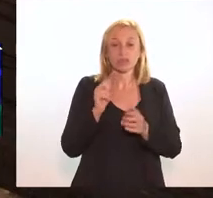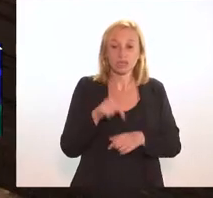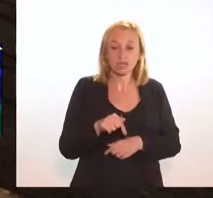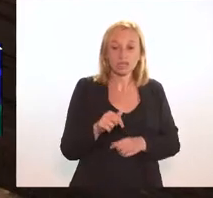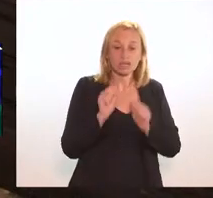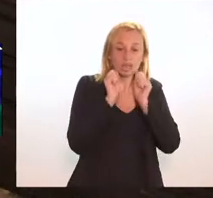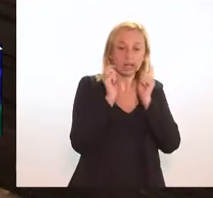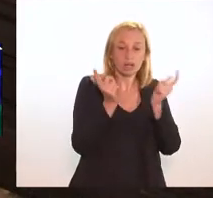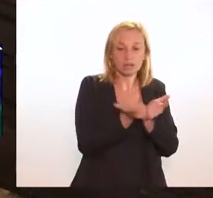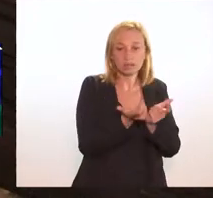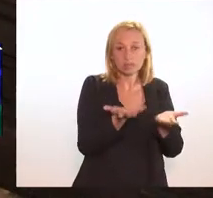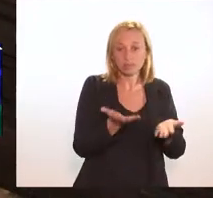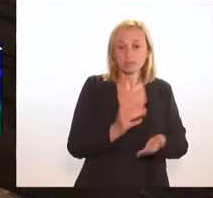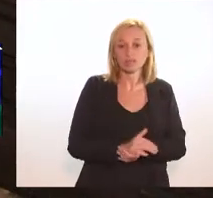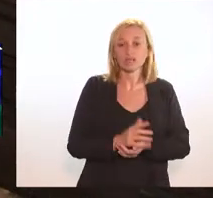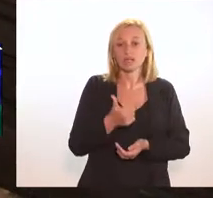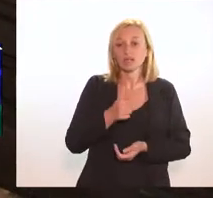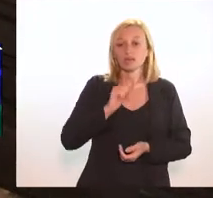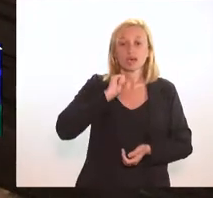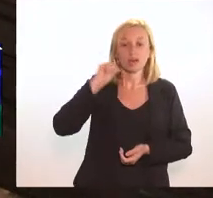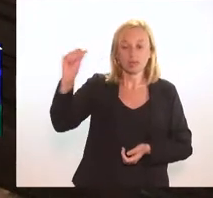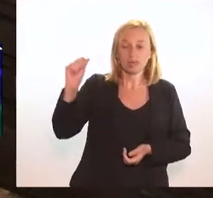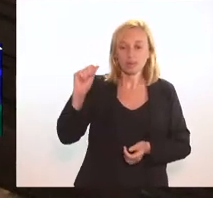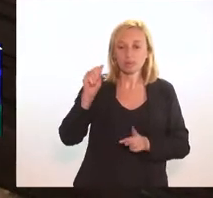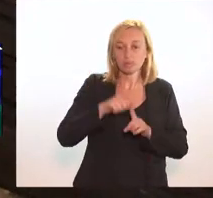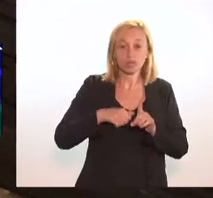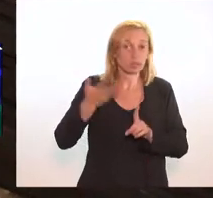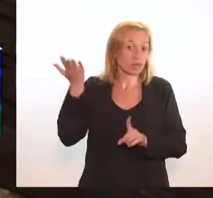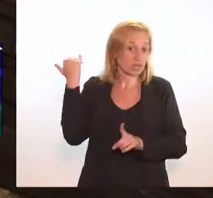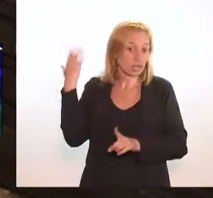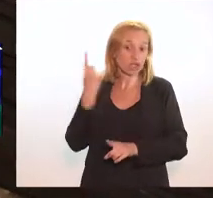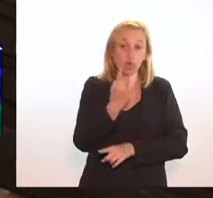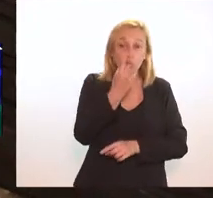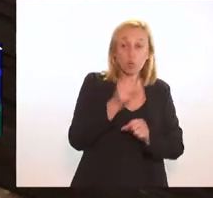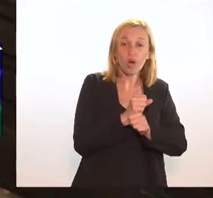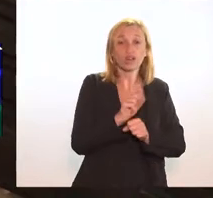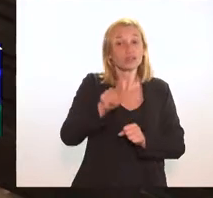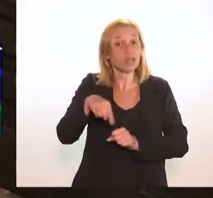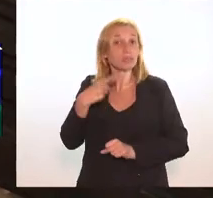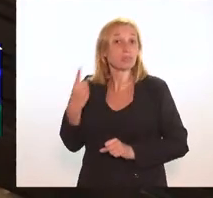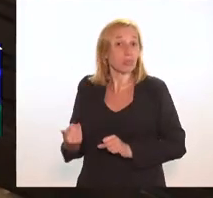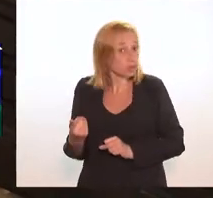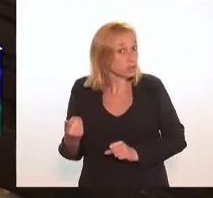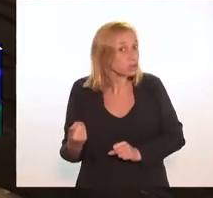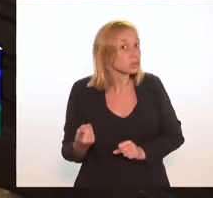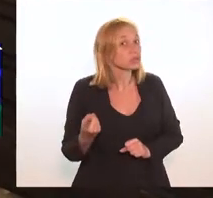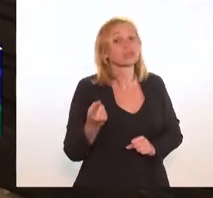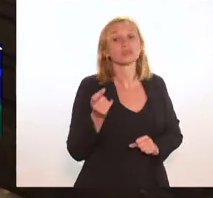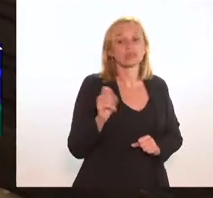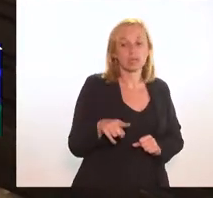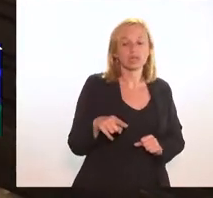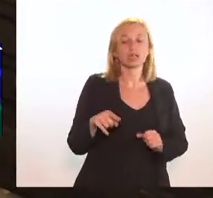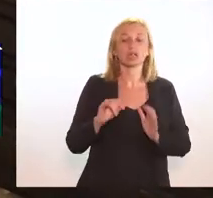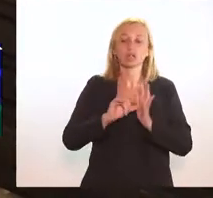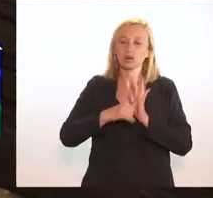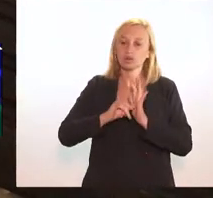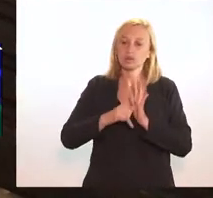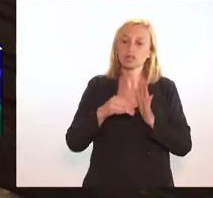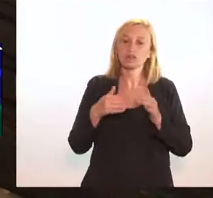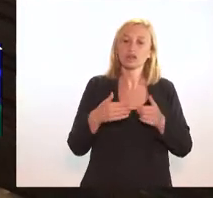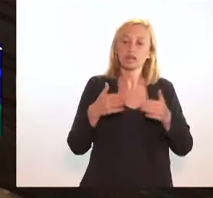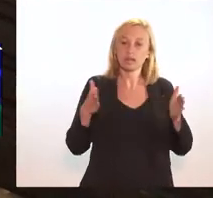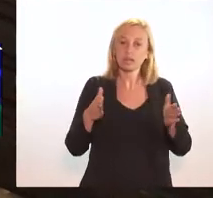Assembleia Legislativa em abril do ano passado, ou seja, um ano depois, né, que o edital é